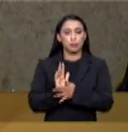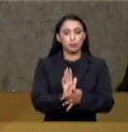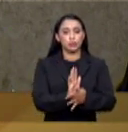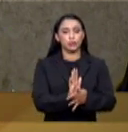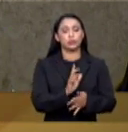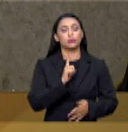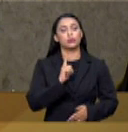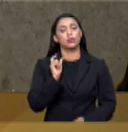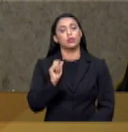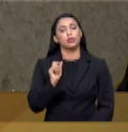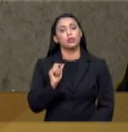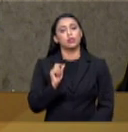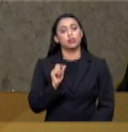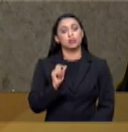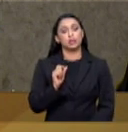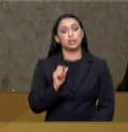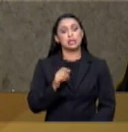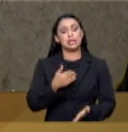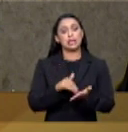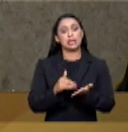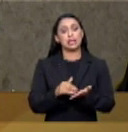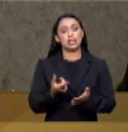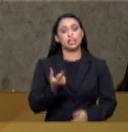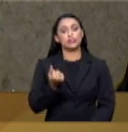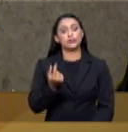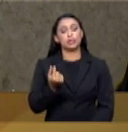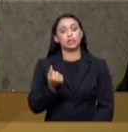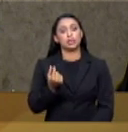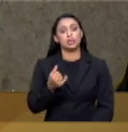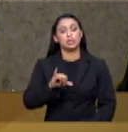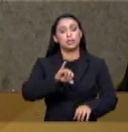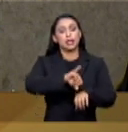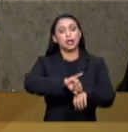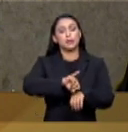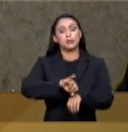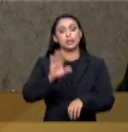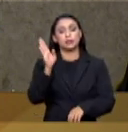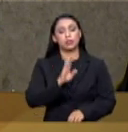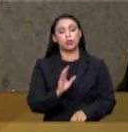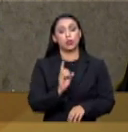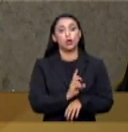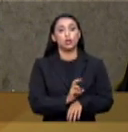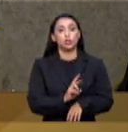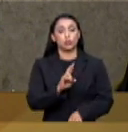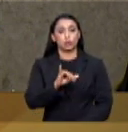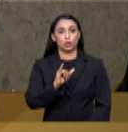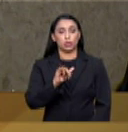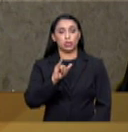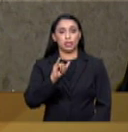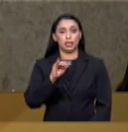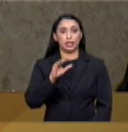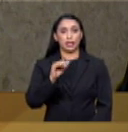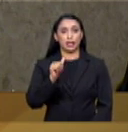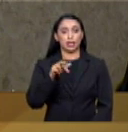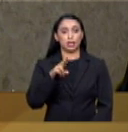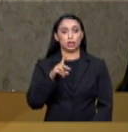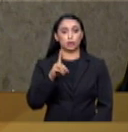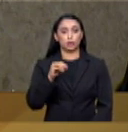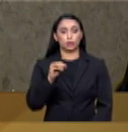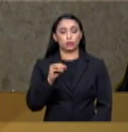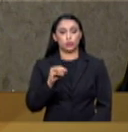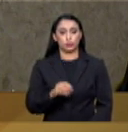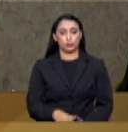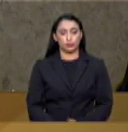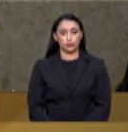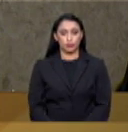Associação Brasileira das Secretarias de Finanças das Capitais Brasileiras. Abraço, doutor Ricardo Almeida Ribeiro da Silva, pelo tempo regimental de